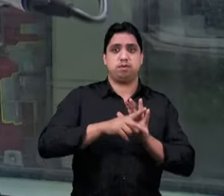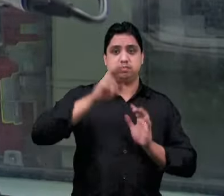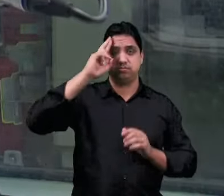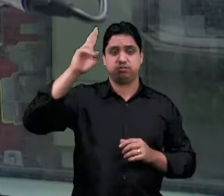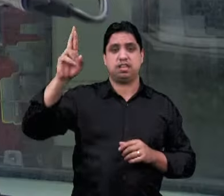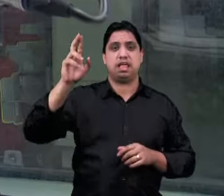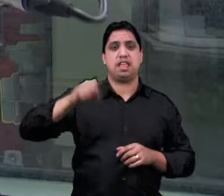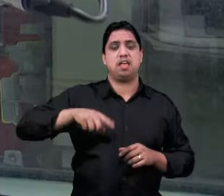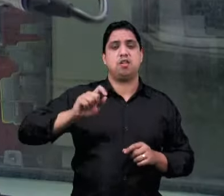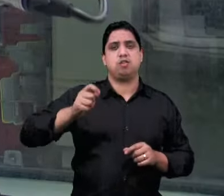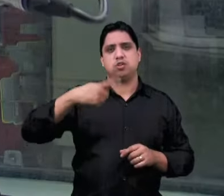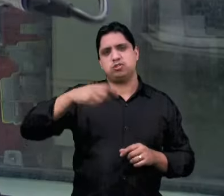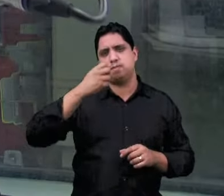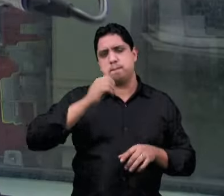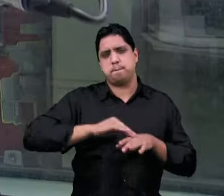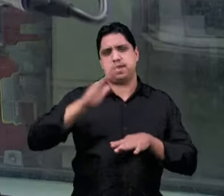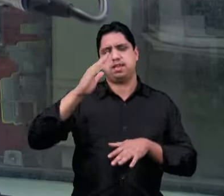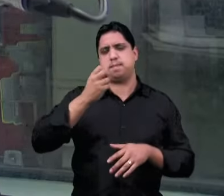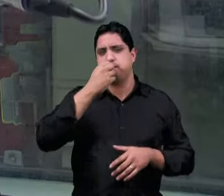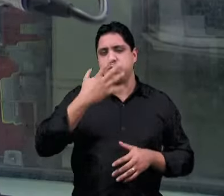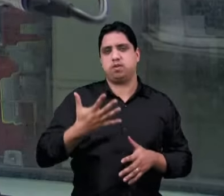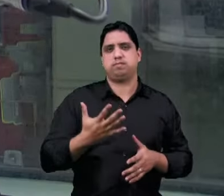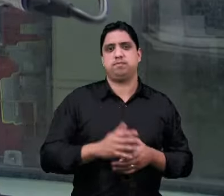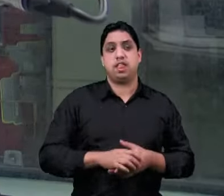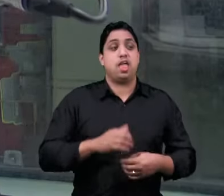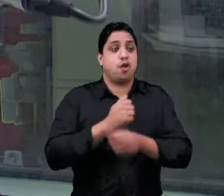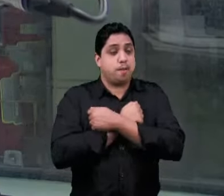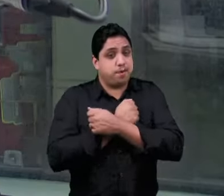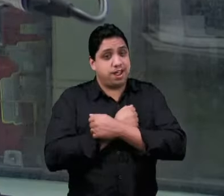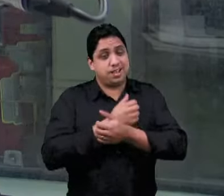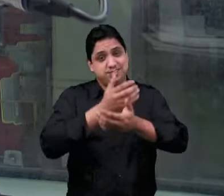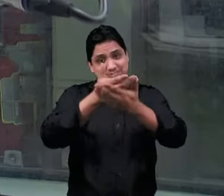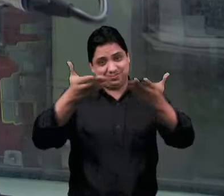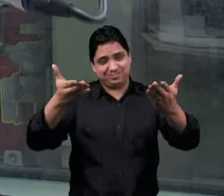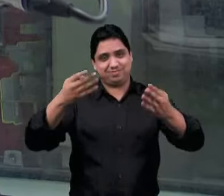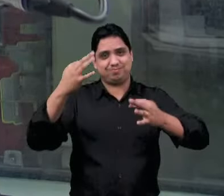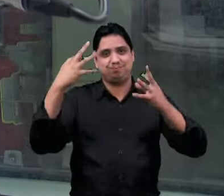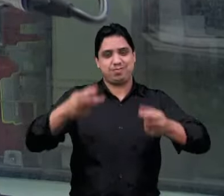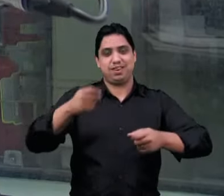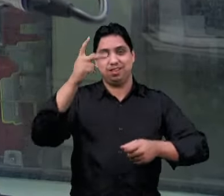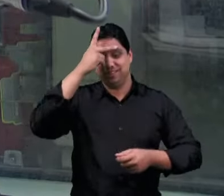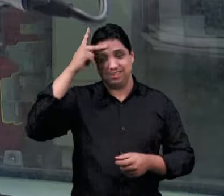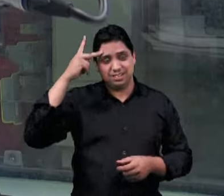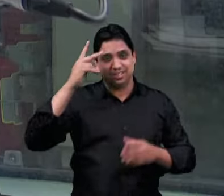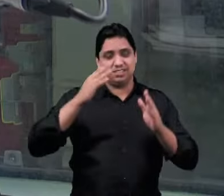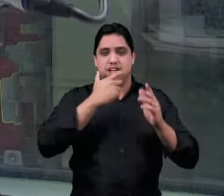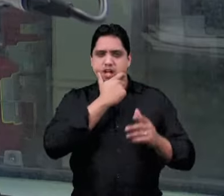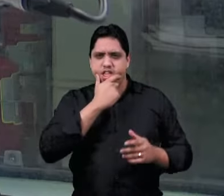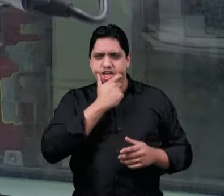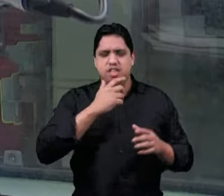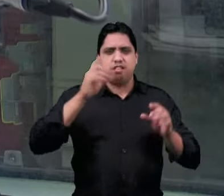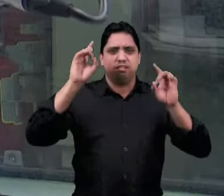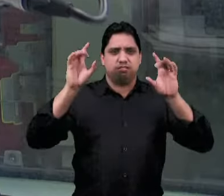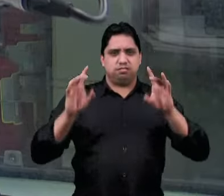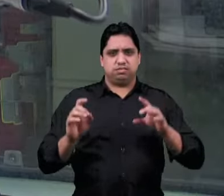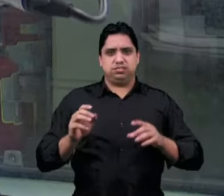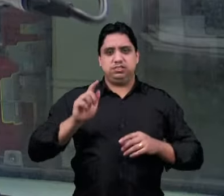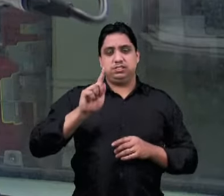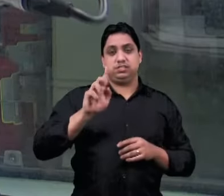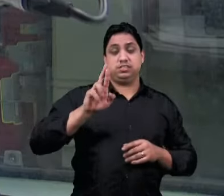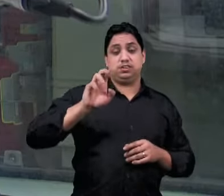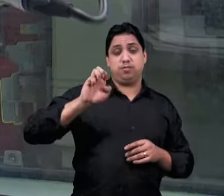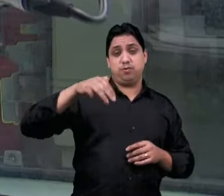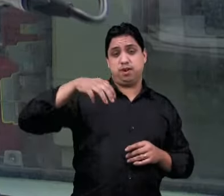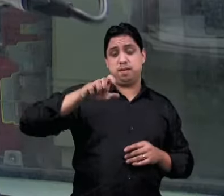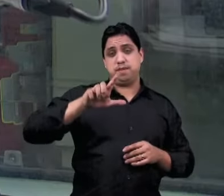que é o nosso bem maior. Quero mandar um abraço para os irmãos de toda a Inglaterra, especialmente para os irmãos de Greenwich, que